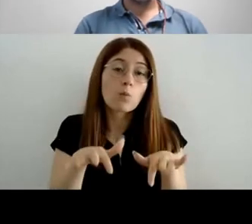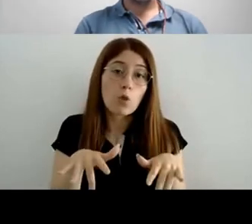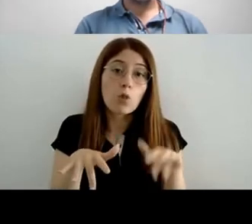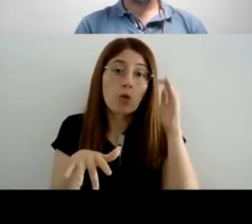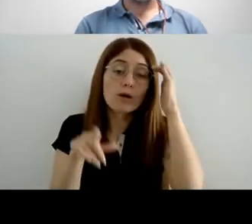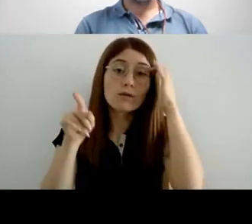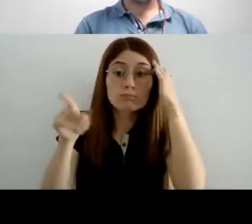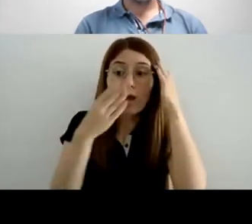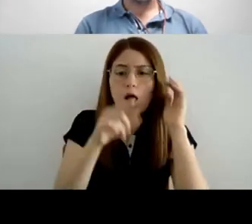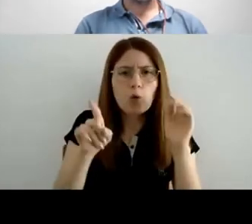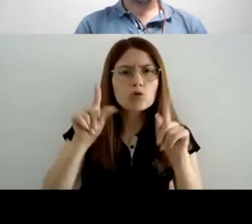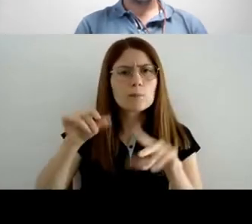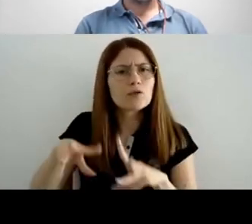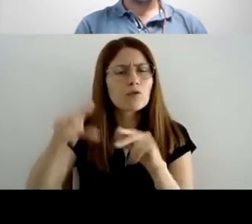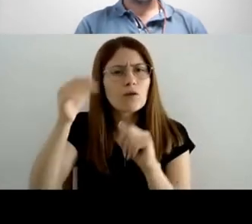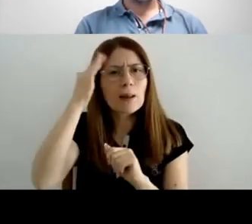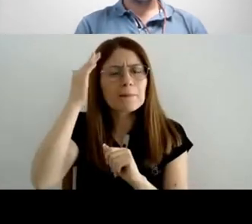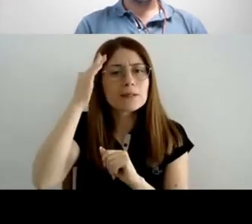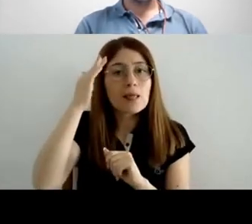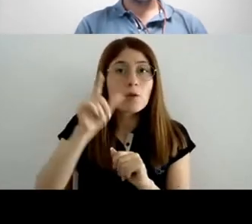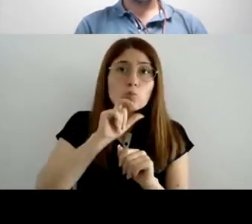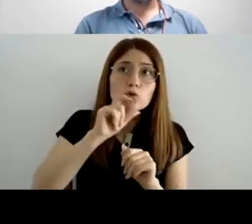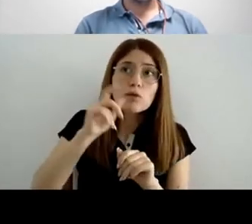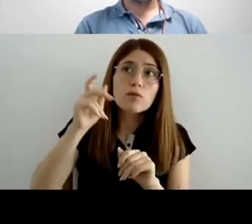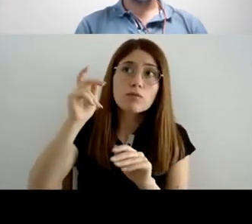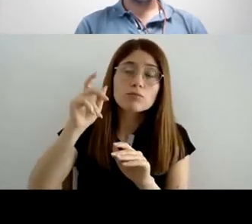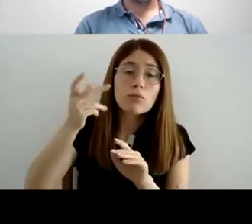de competências que se calhar em anos anteriores nós se